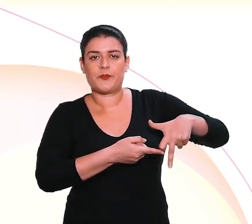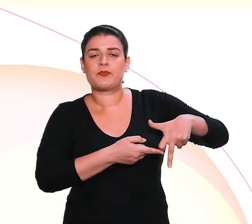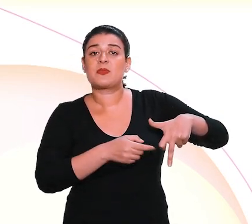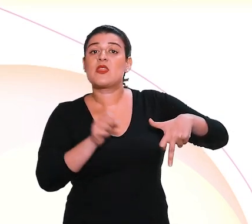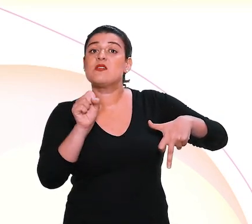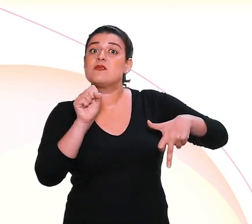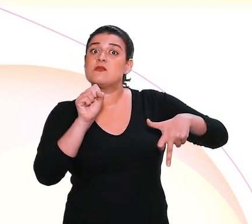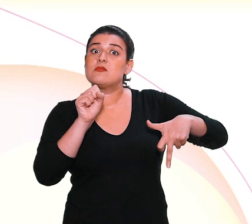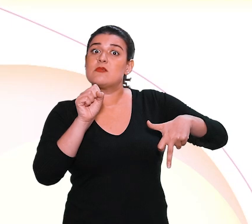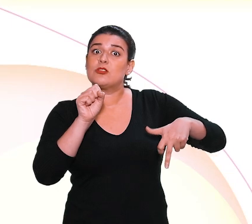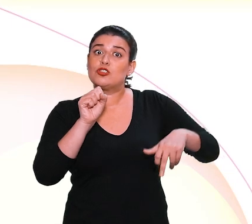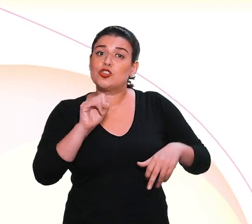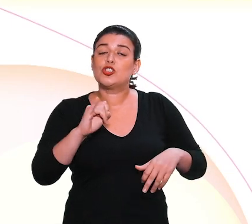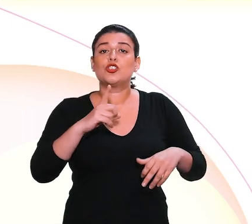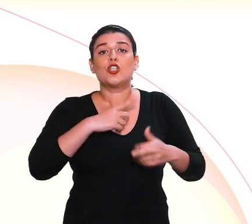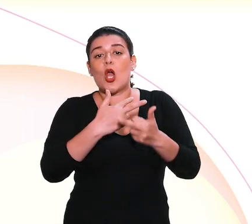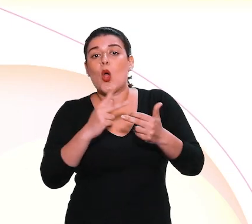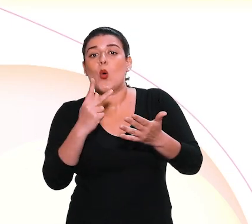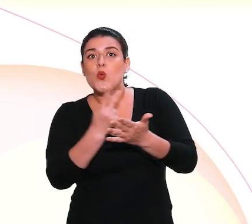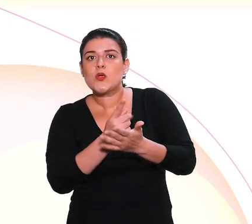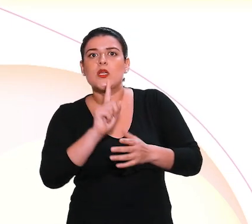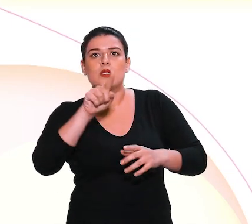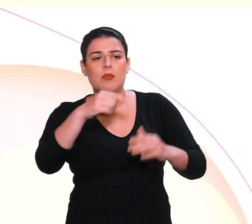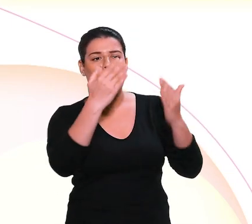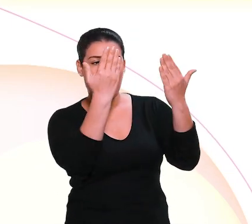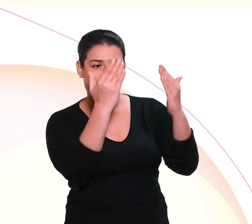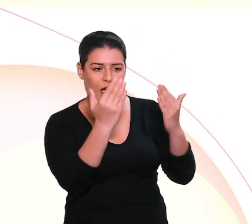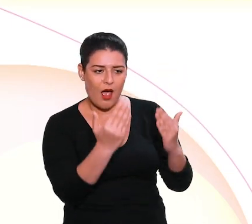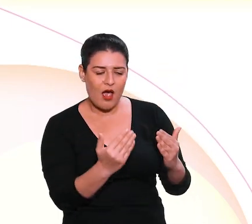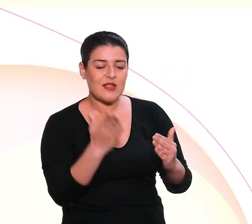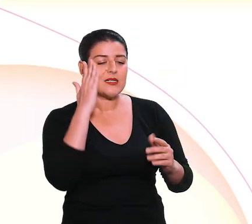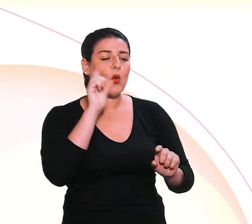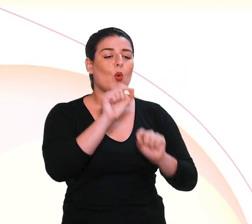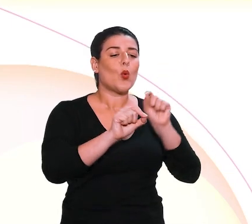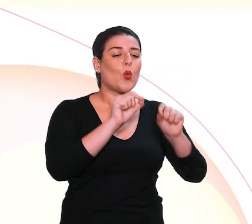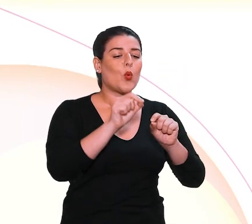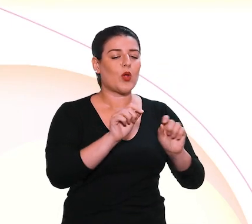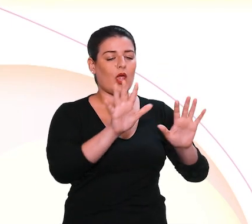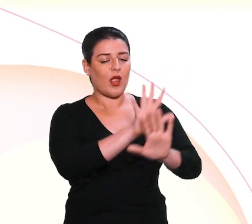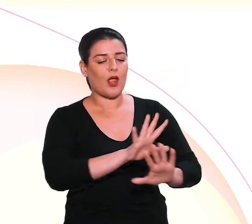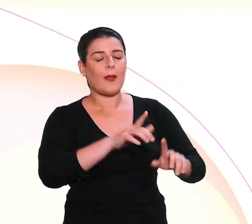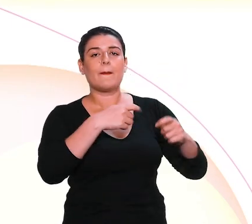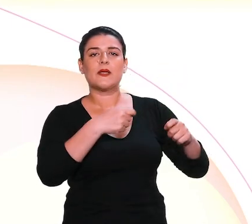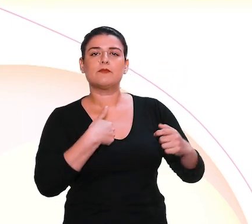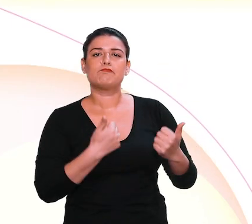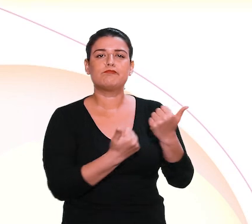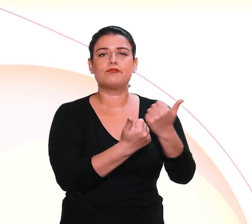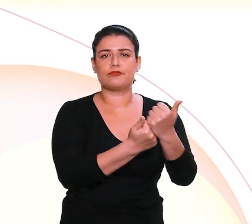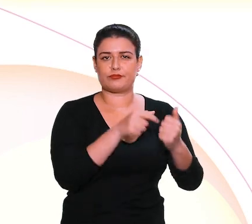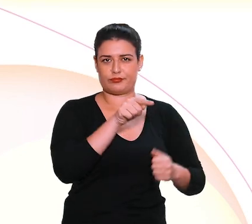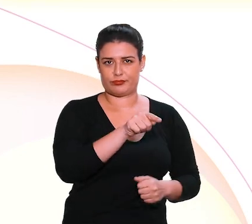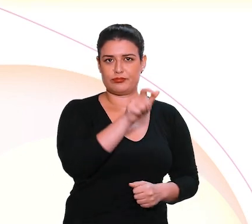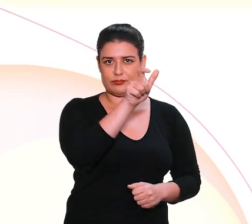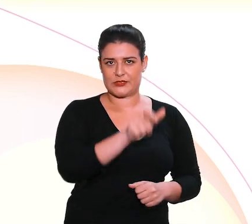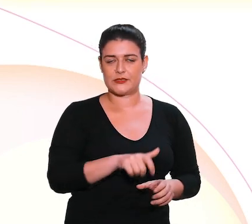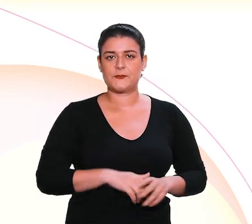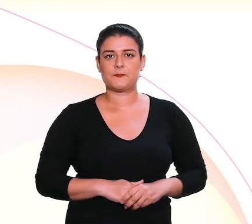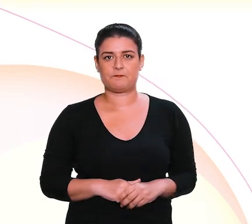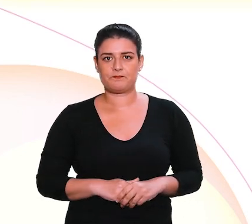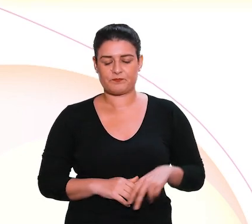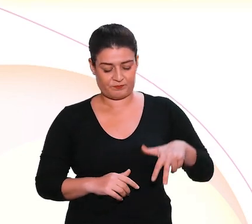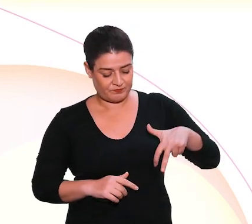se há complicações e intercorrências e depois fazer uma classificação de funcionalidade desse paciente. No membro